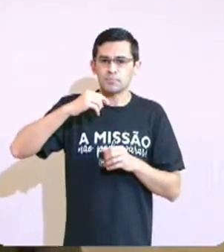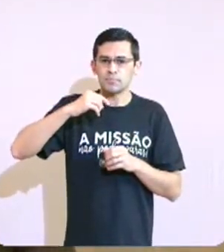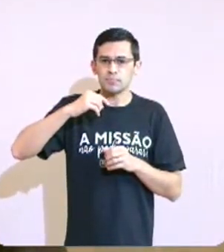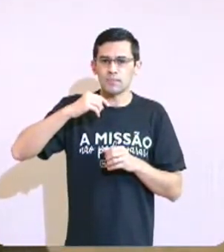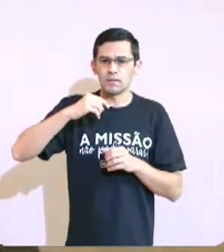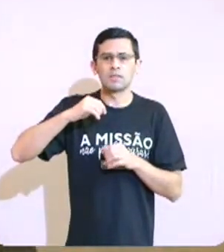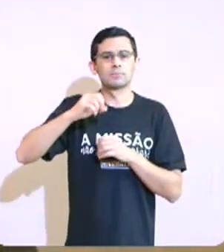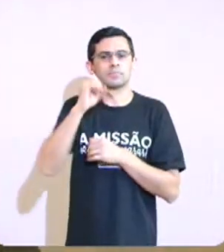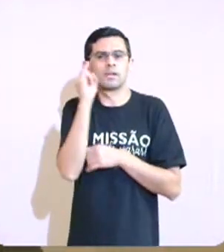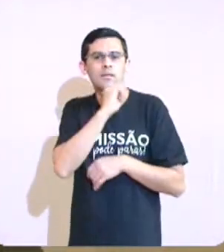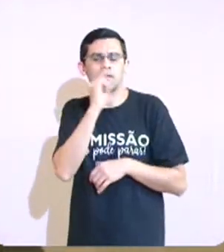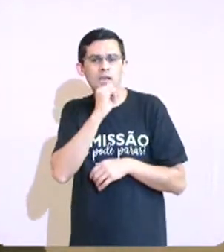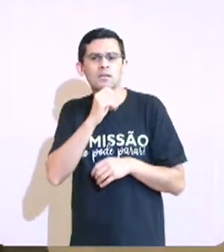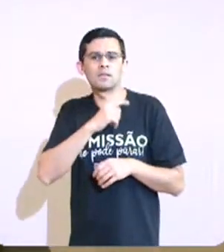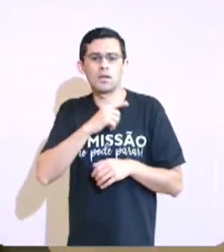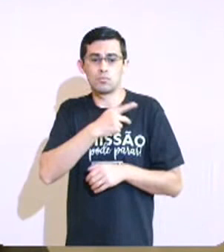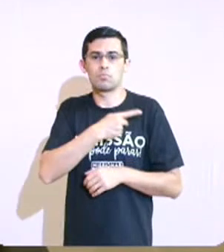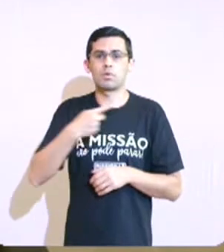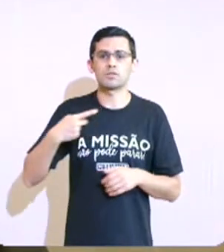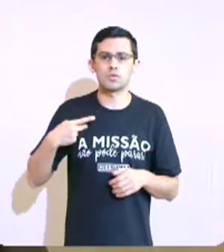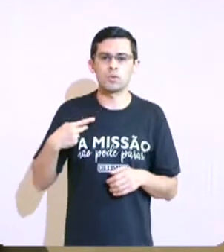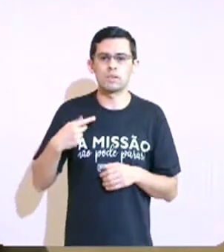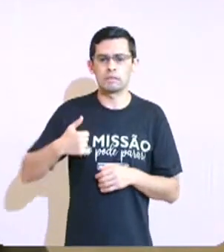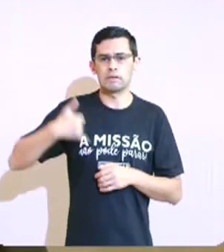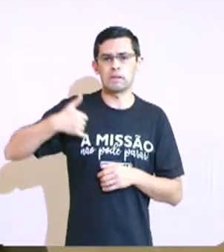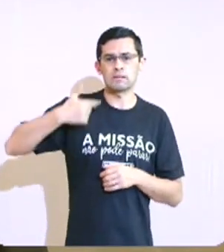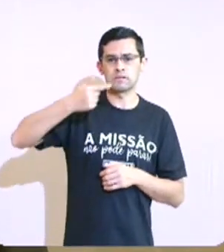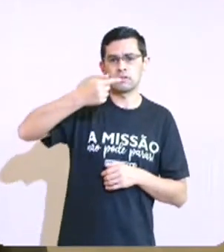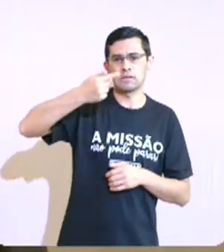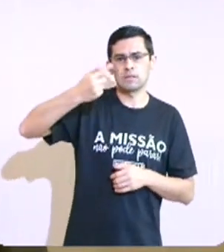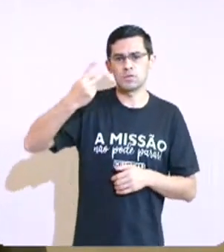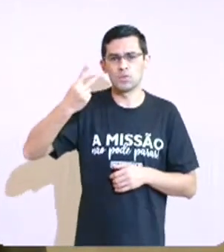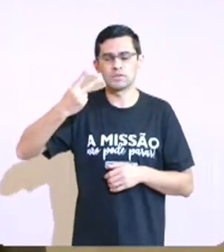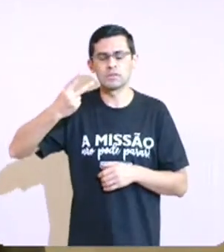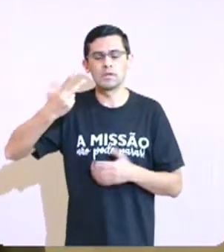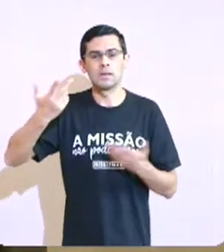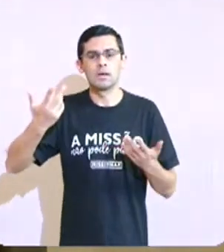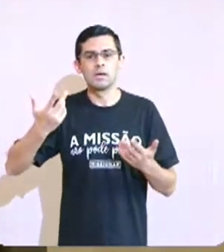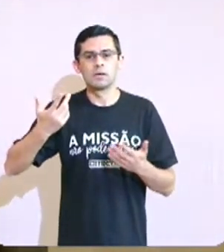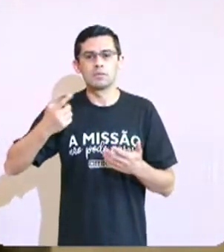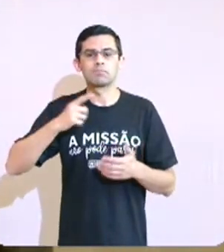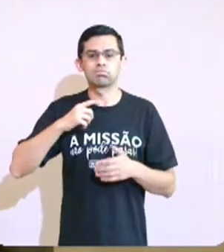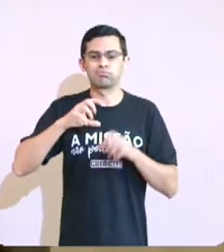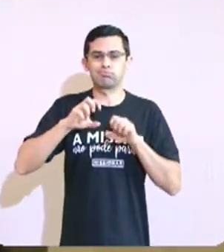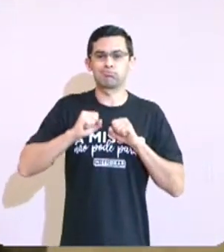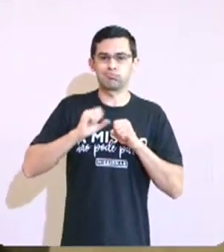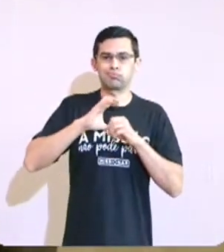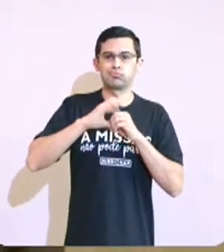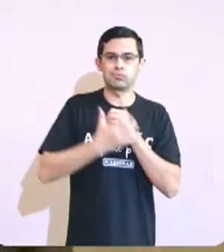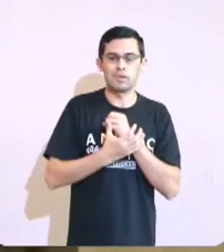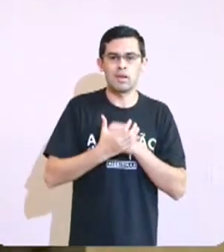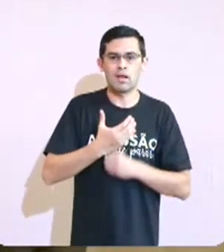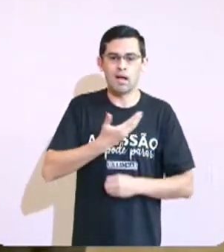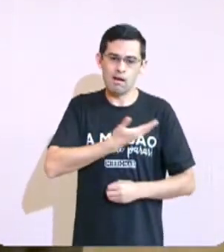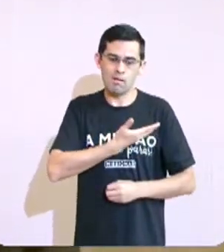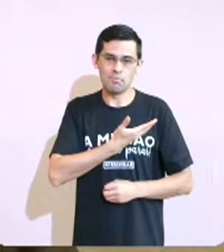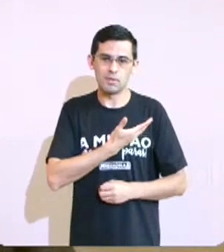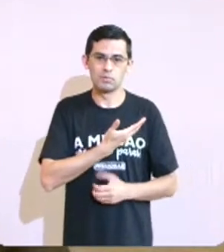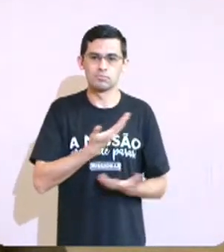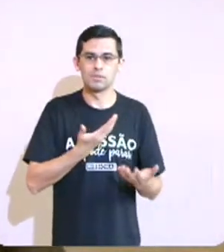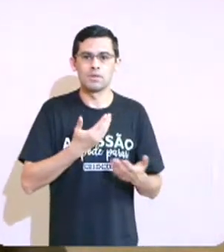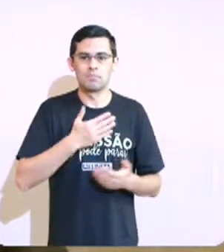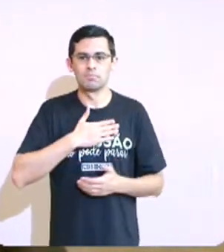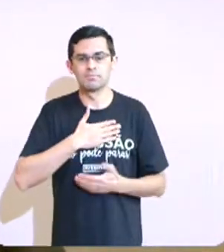da Itália, havia um pastor de 72 anos que contraiu o coronavírus, amigo da amiga nossa,